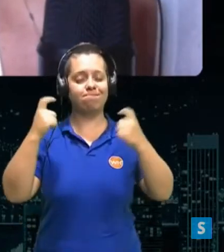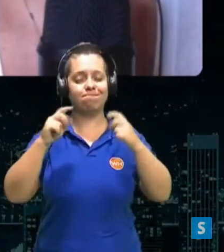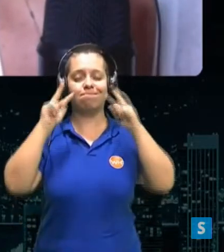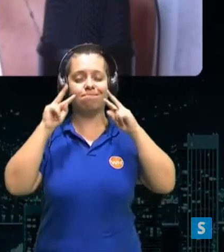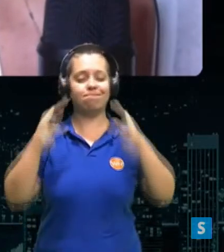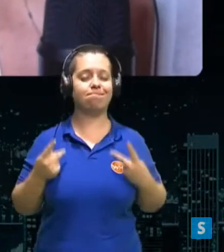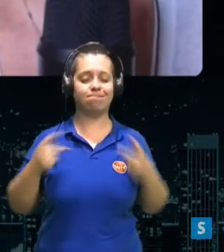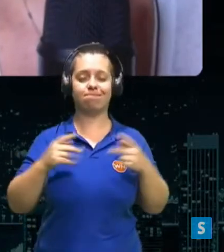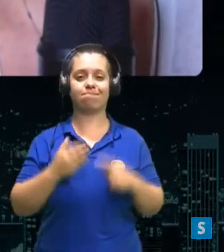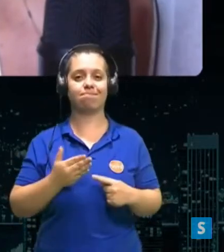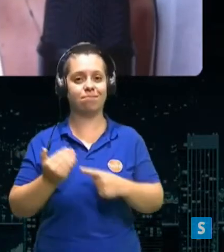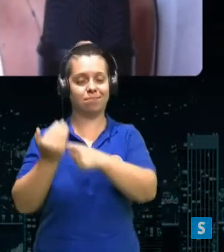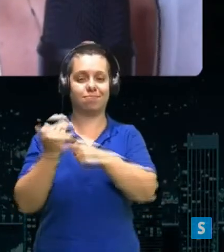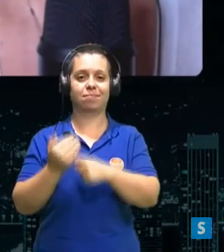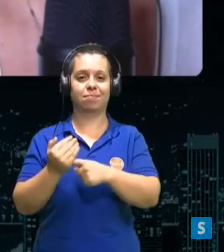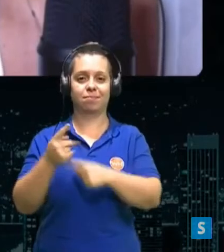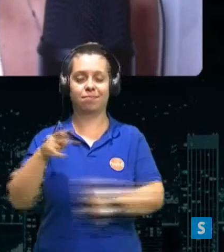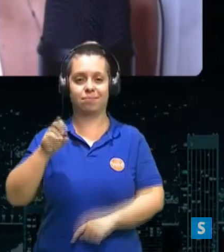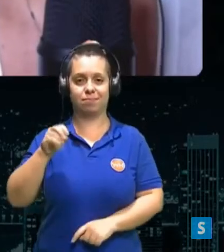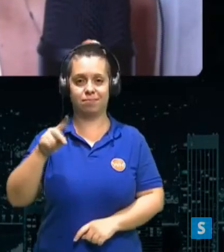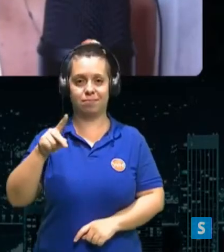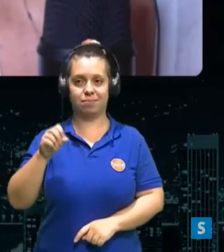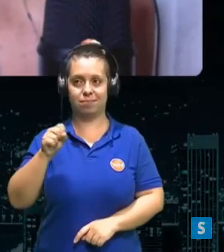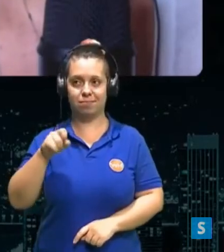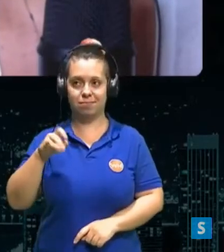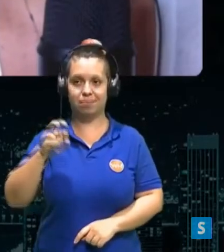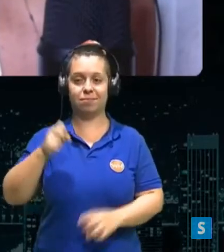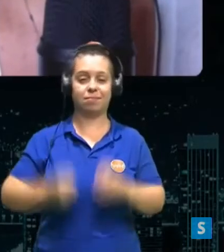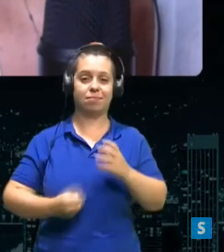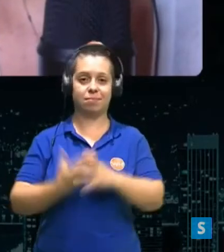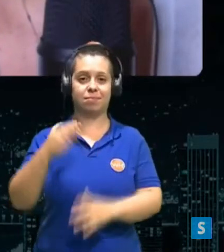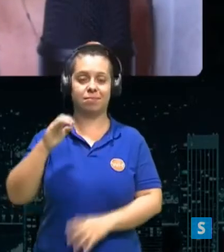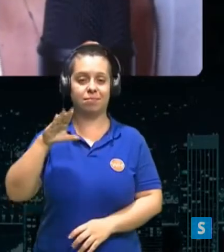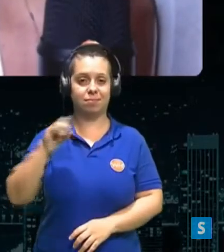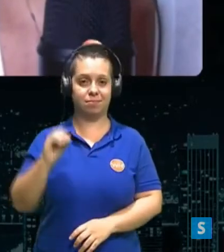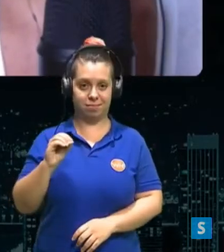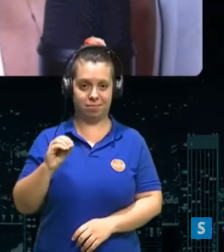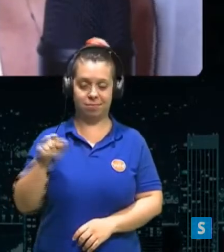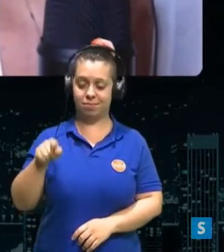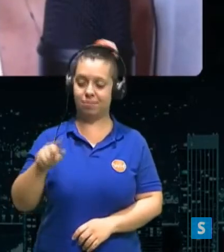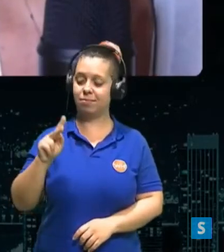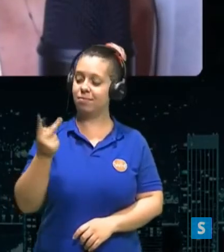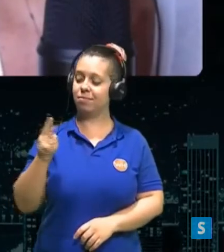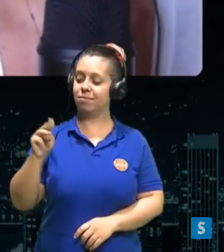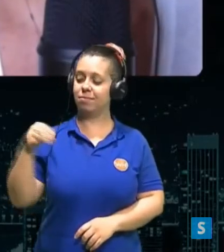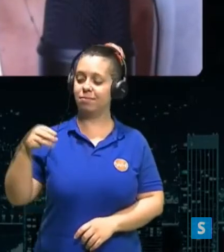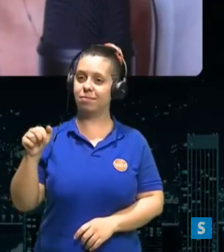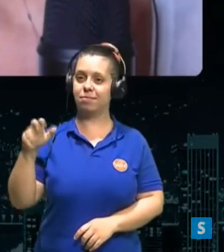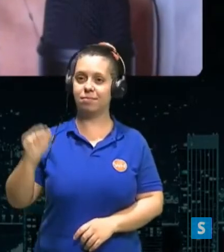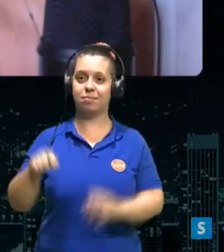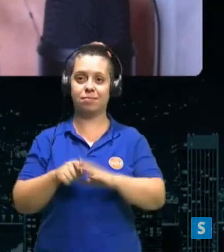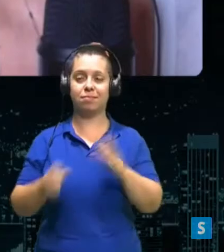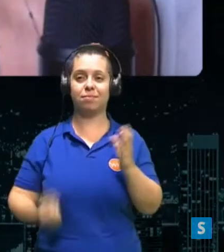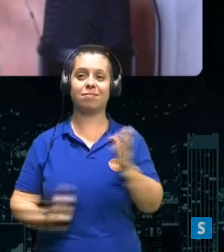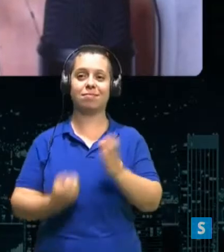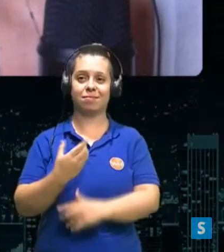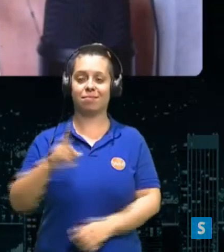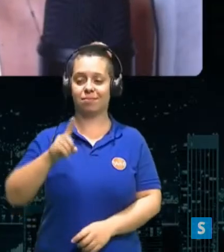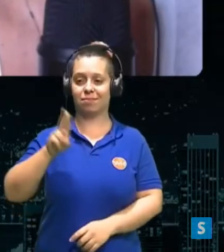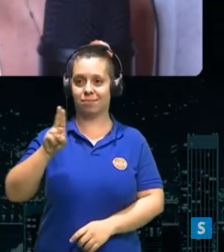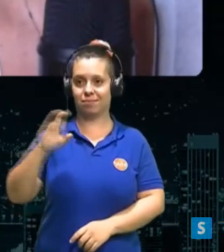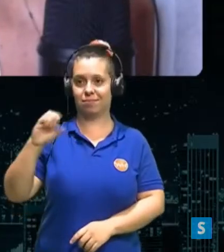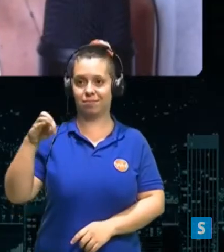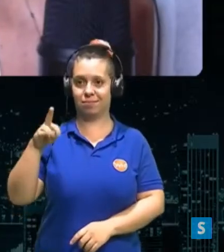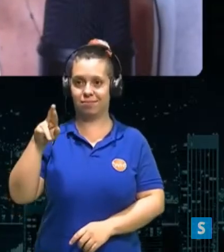benefício fundador e CEO da humana redefinido a saúde ela cofundou a do contra com Edivânia